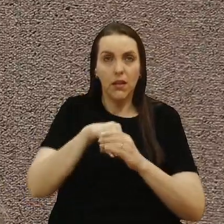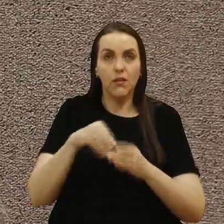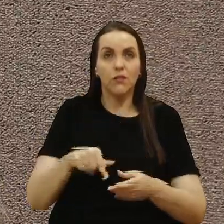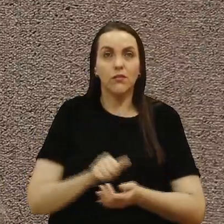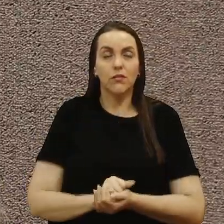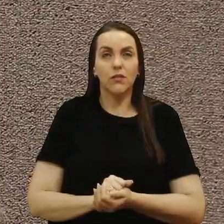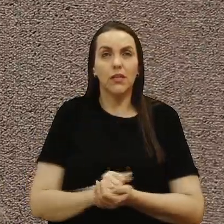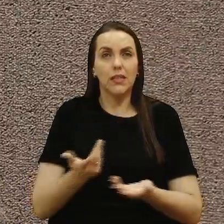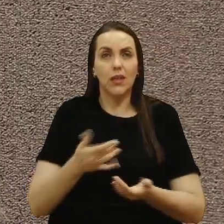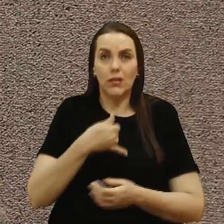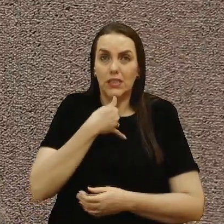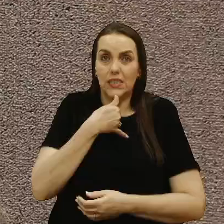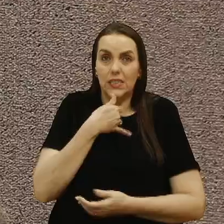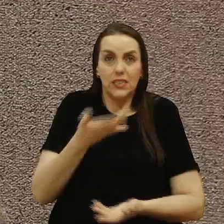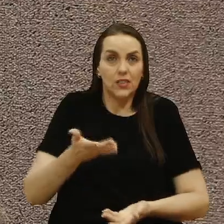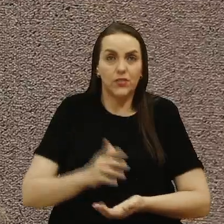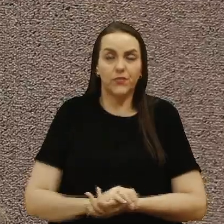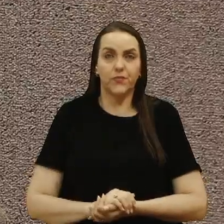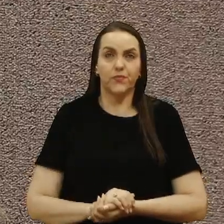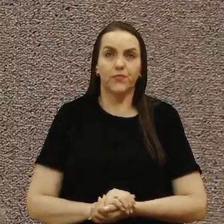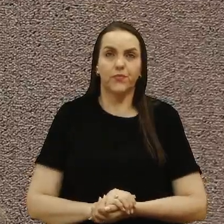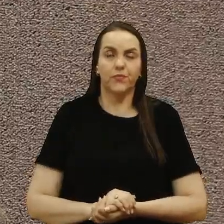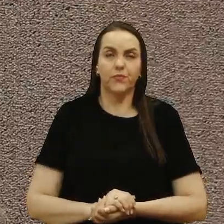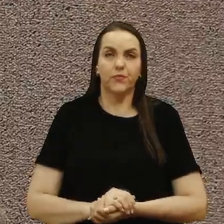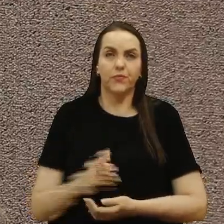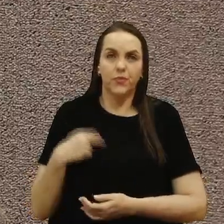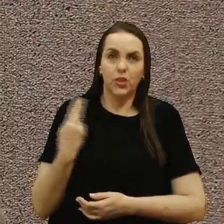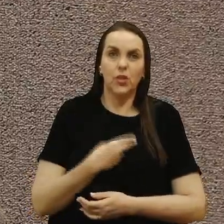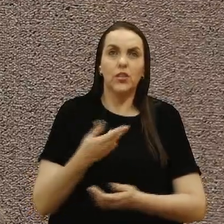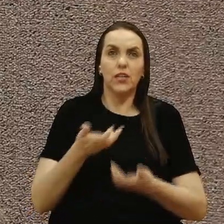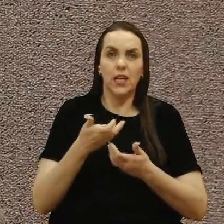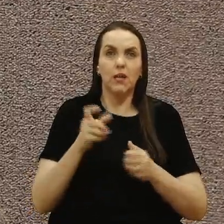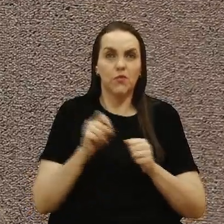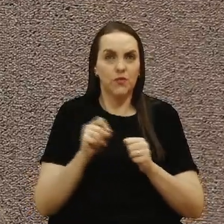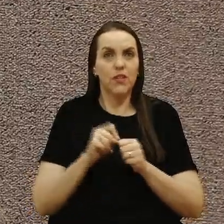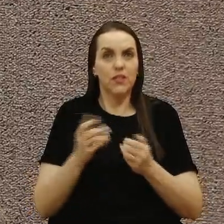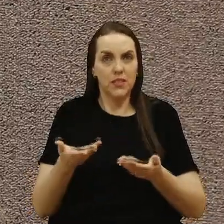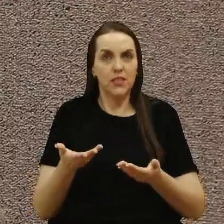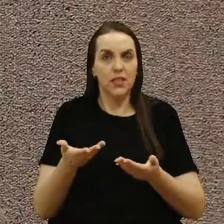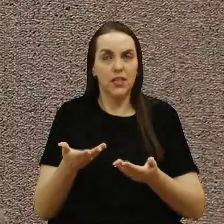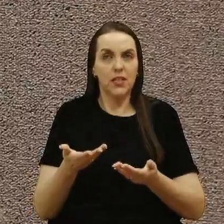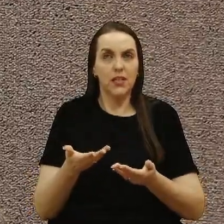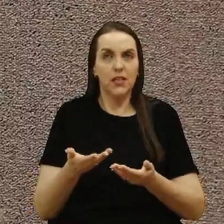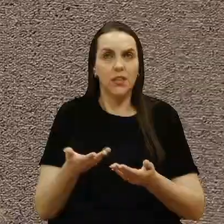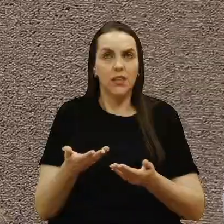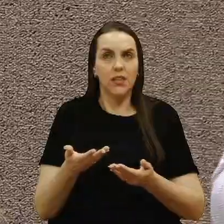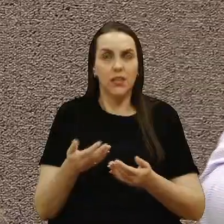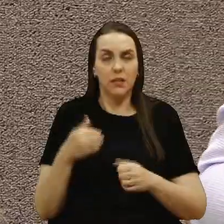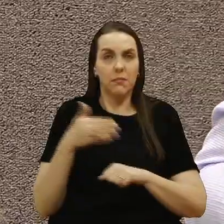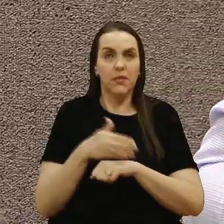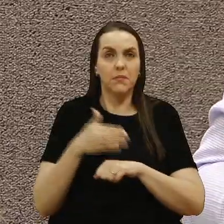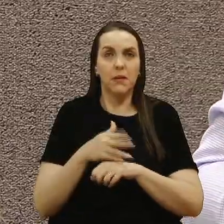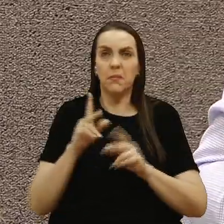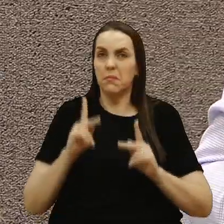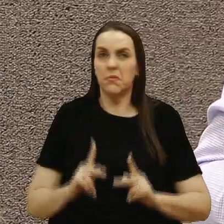Então, isso entristece a gente. A gente quer fazer a nossa parte, mas ninguém